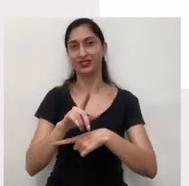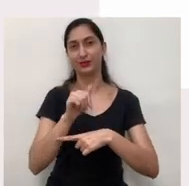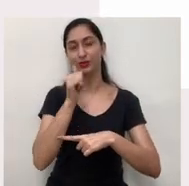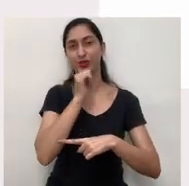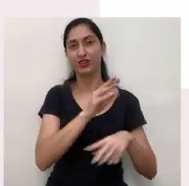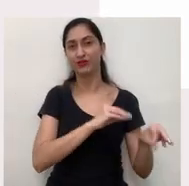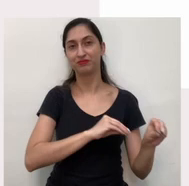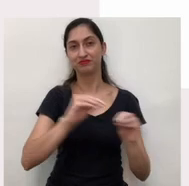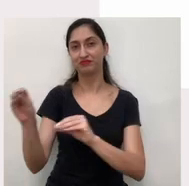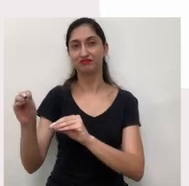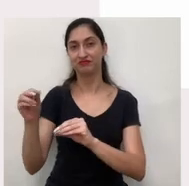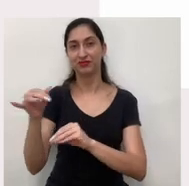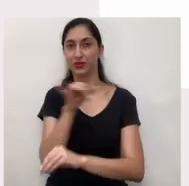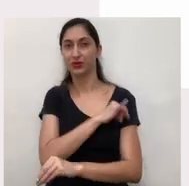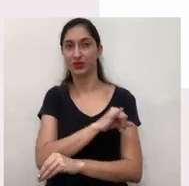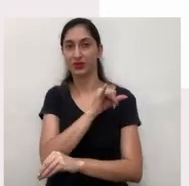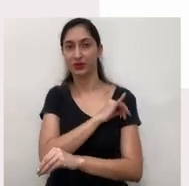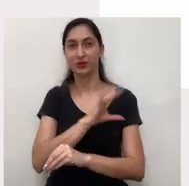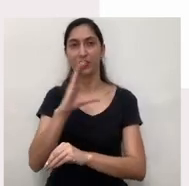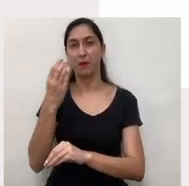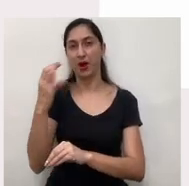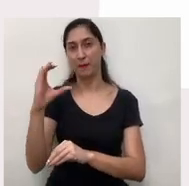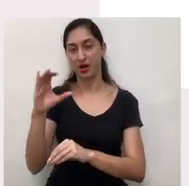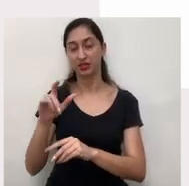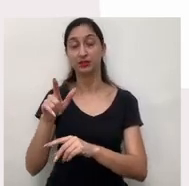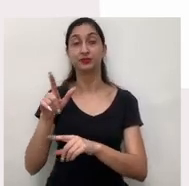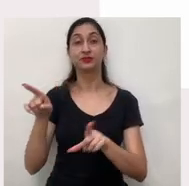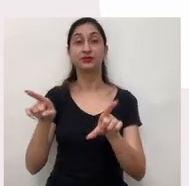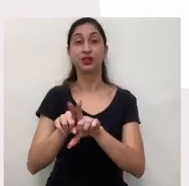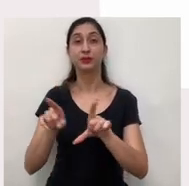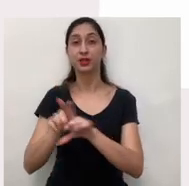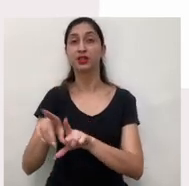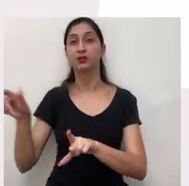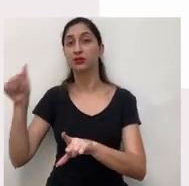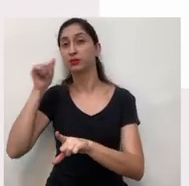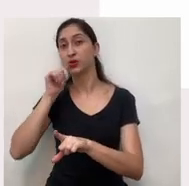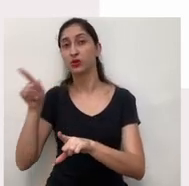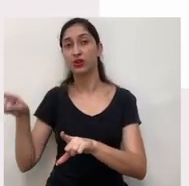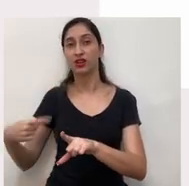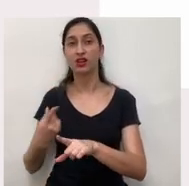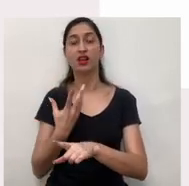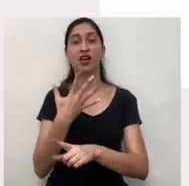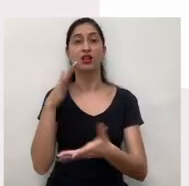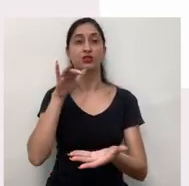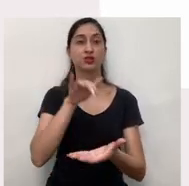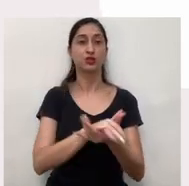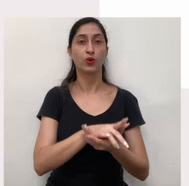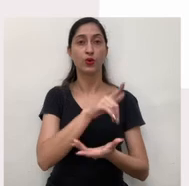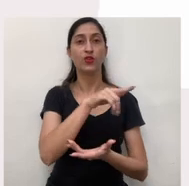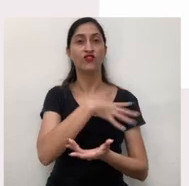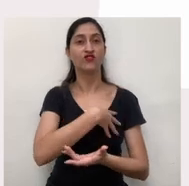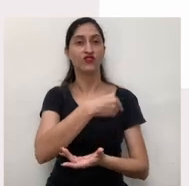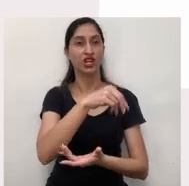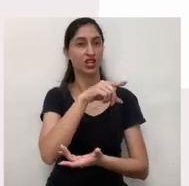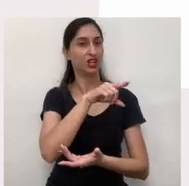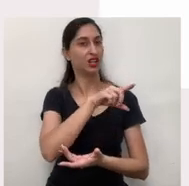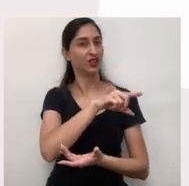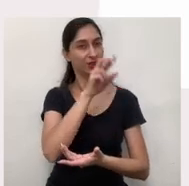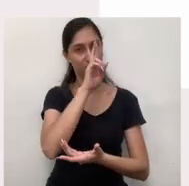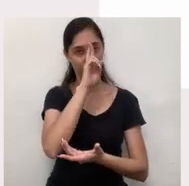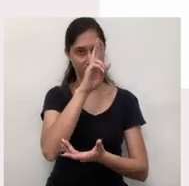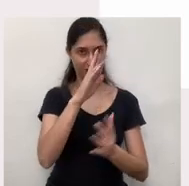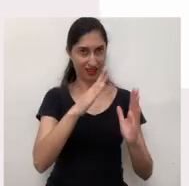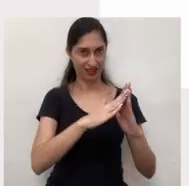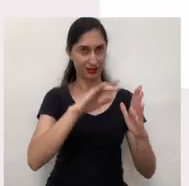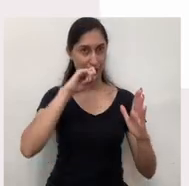em Copacabana. Otacílio também se casou com Ceissa, filha da dona da padaria, mas sonhou com Dalva pelo resto da